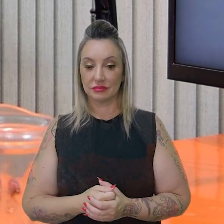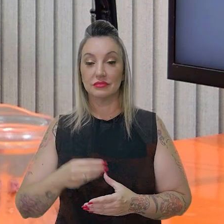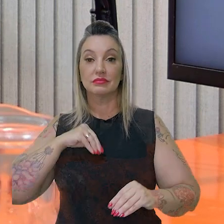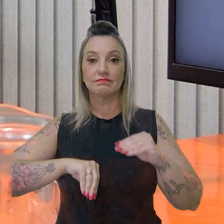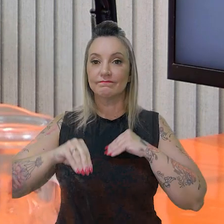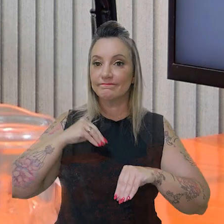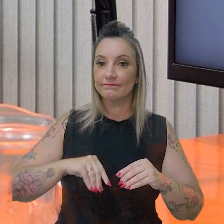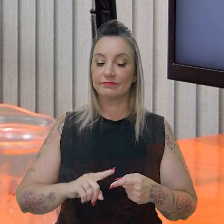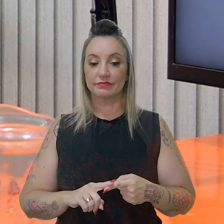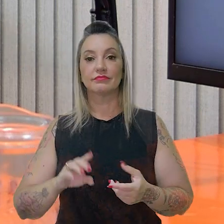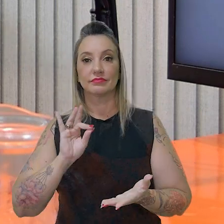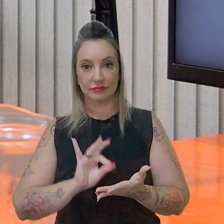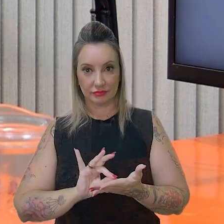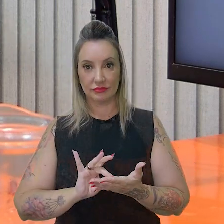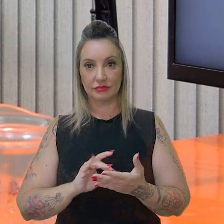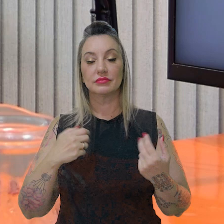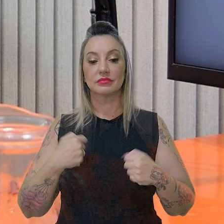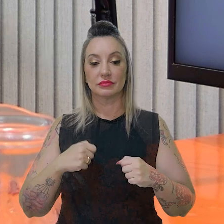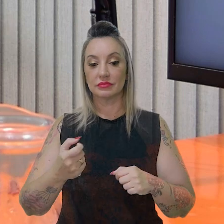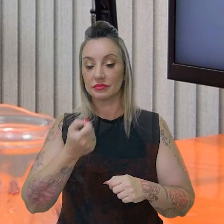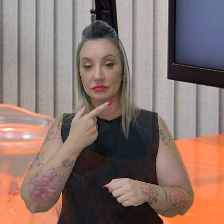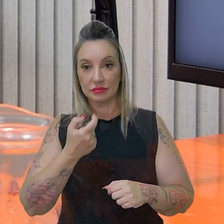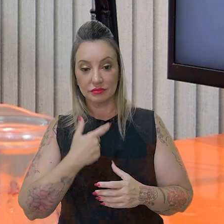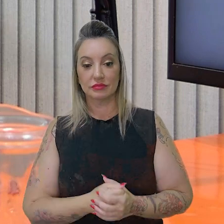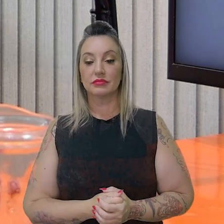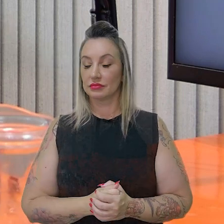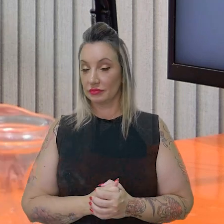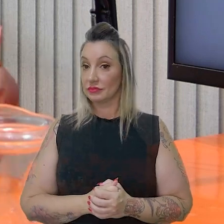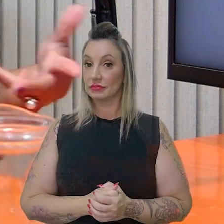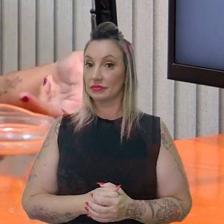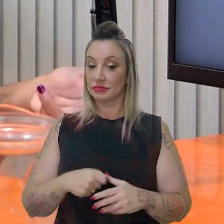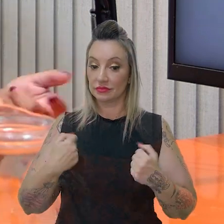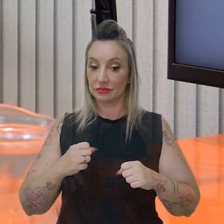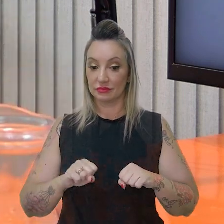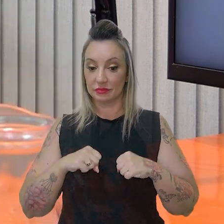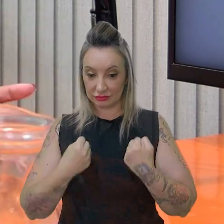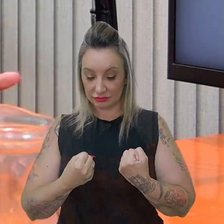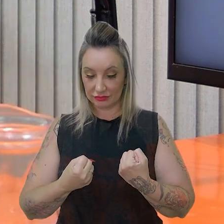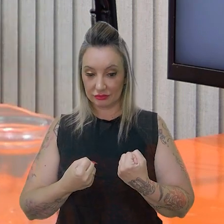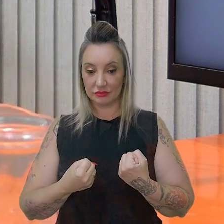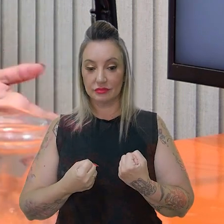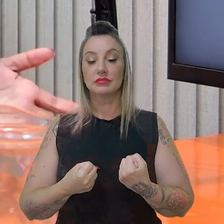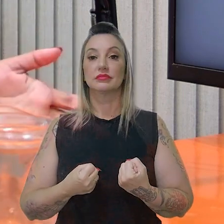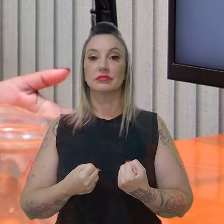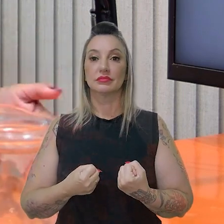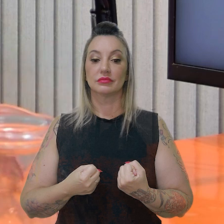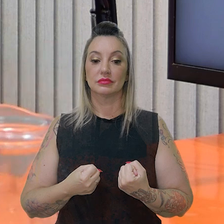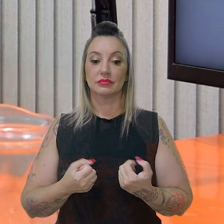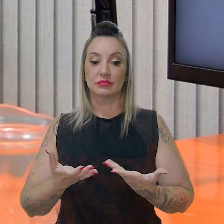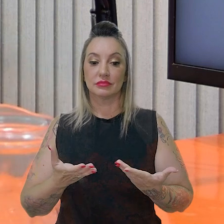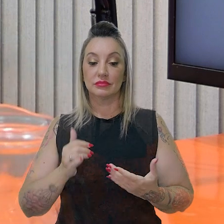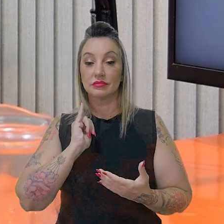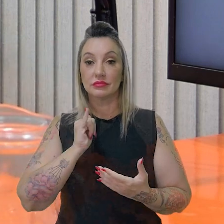depressiva de fato tava precisando de medicação Uhum eu tava precisando de força para sair do quarto eu tô conseguindo